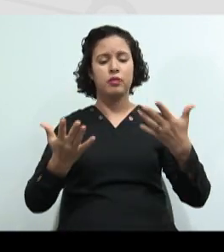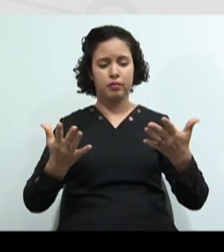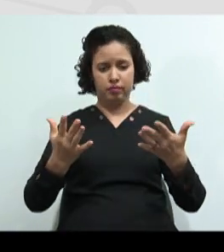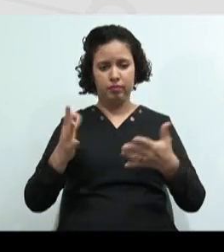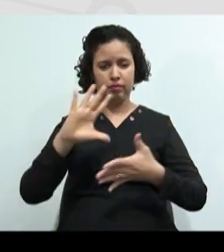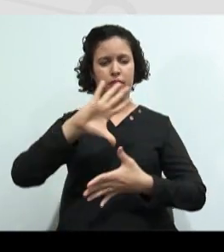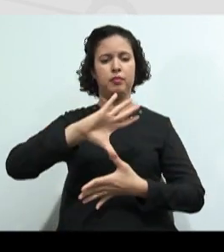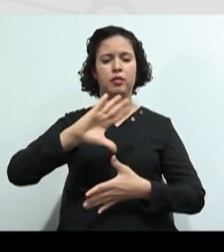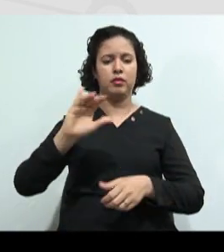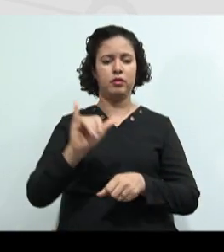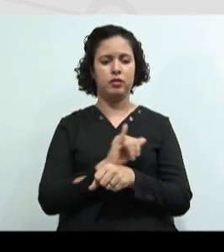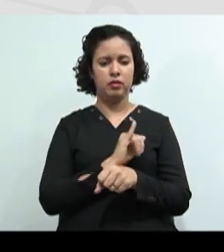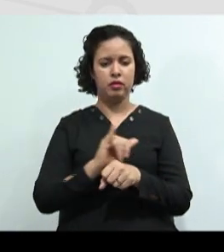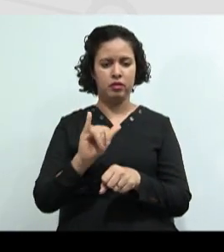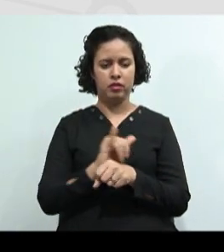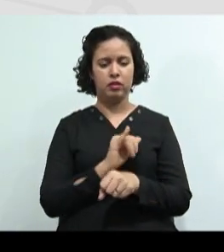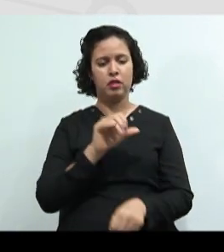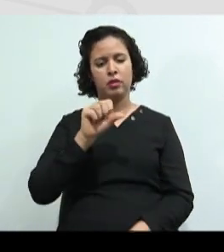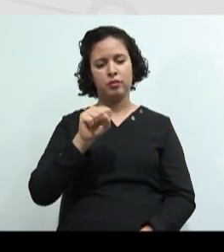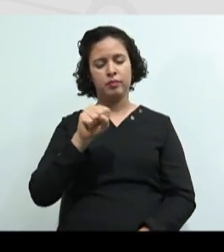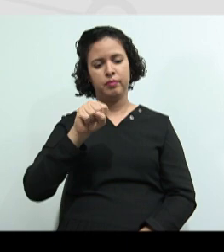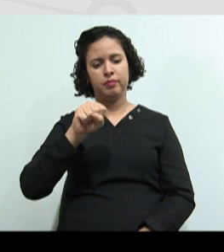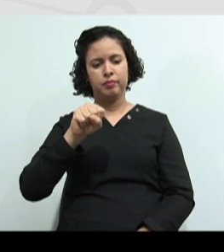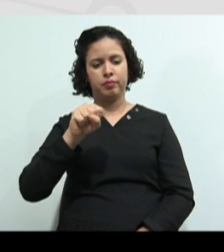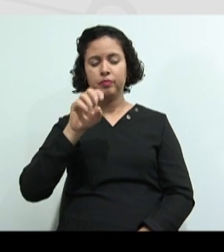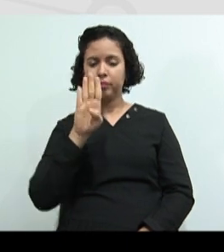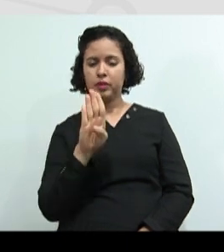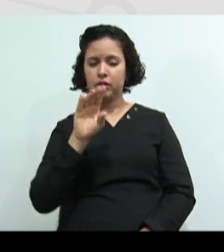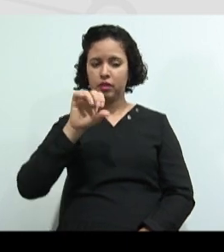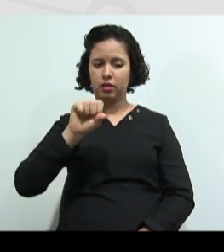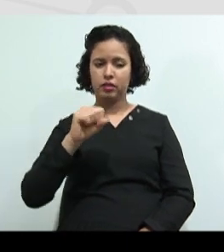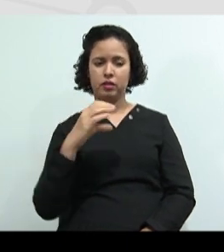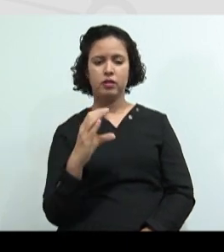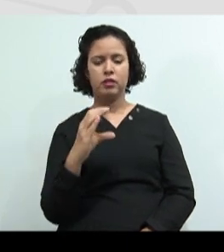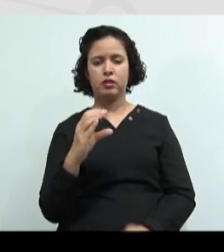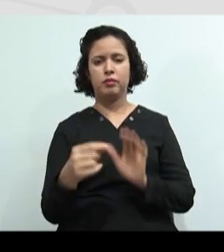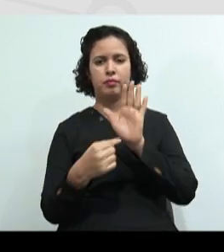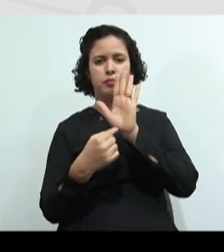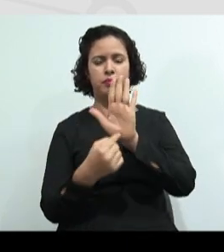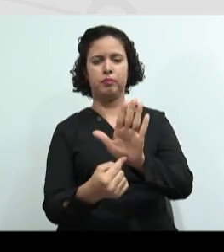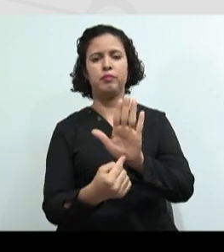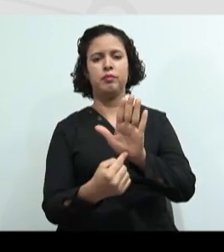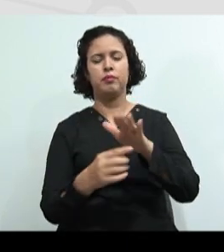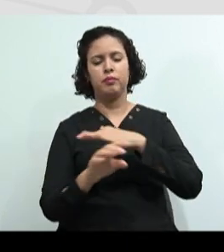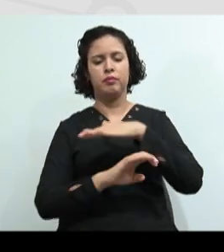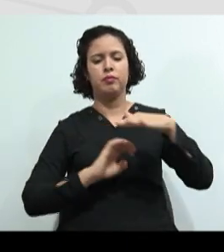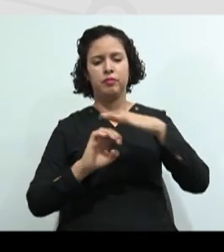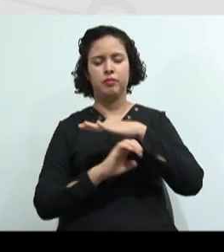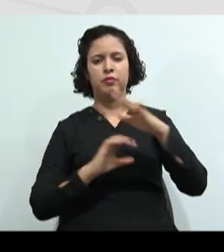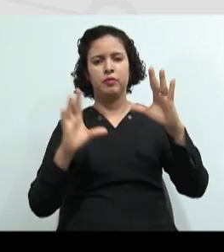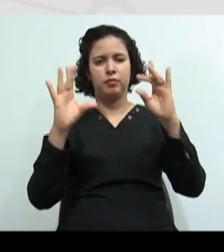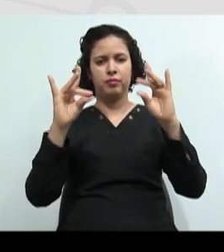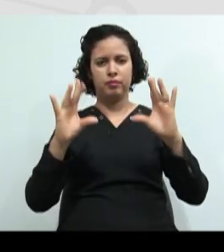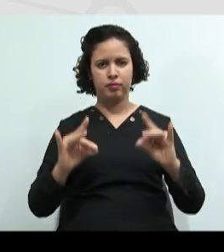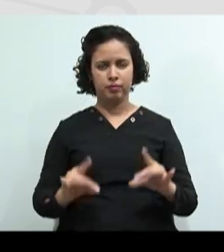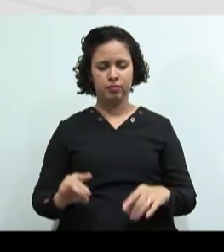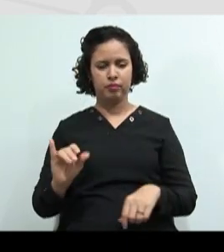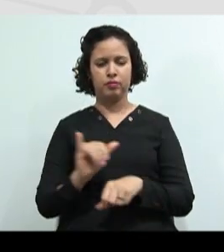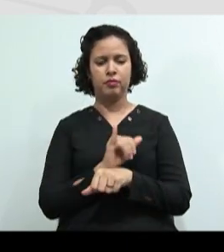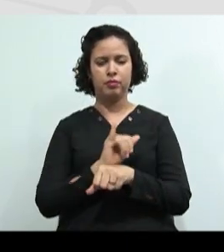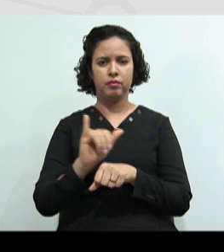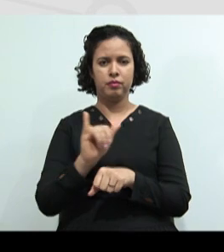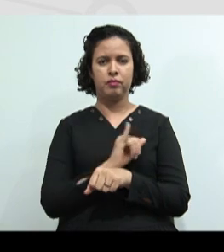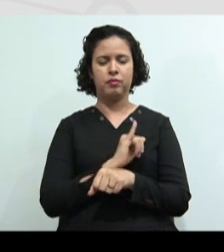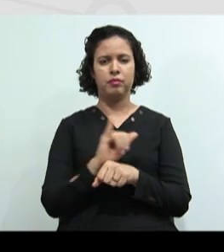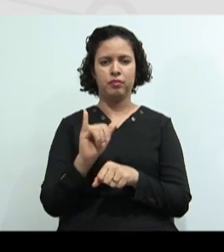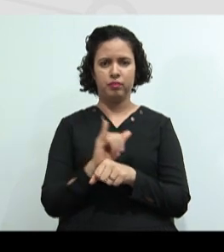e o Balance Scorecard, ou BSC, fornecem às empresas o detalhamento das estratégias nas diferentes